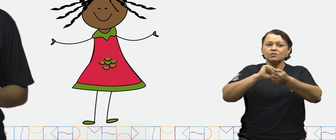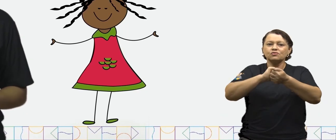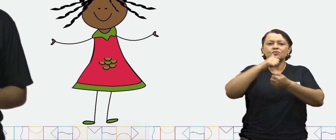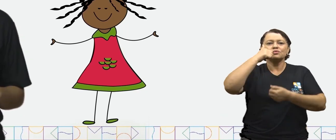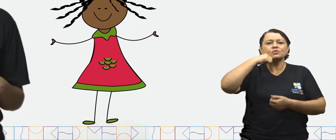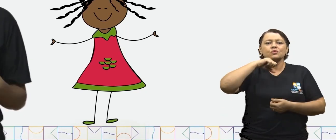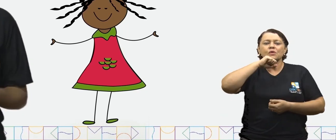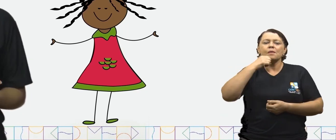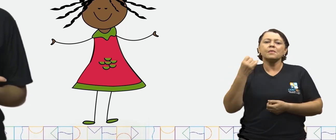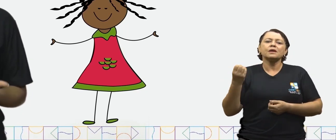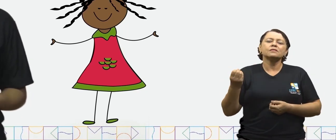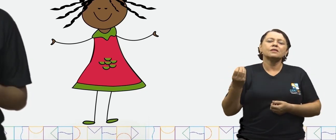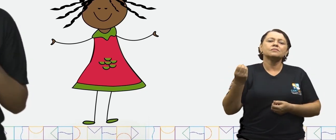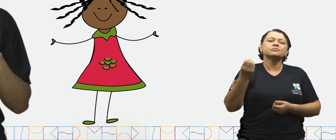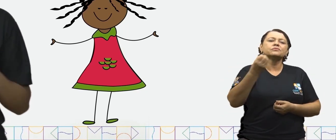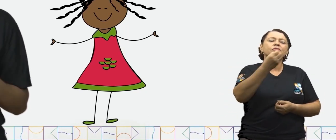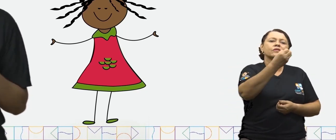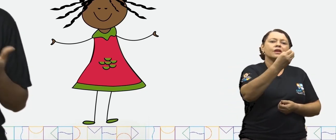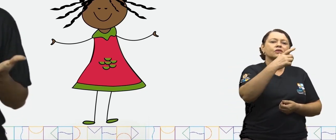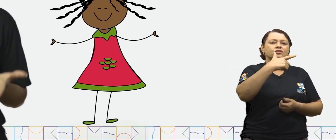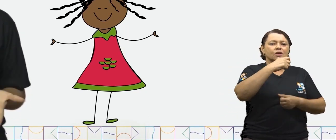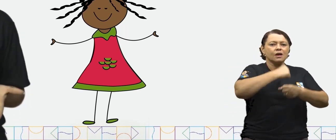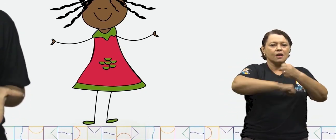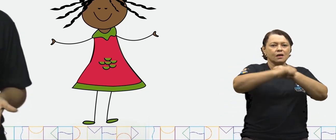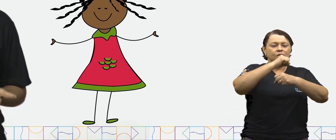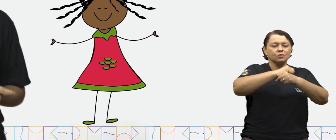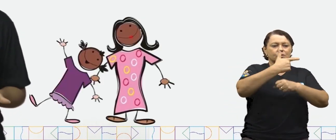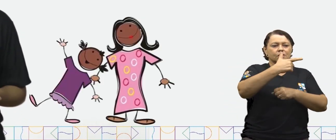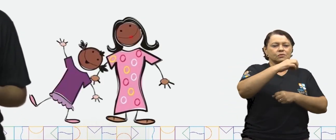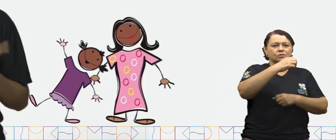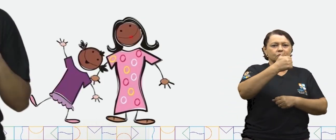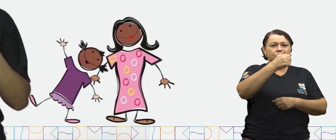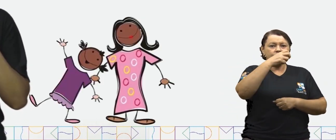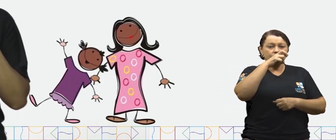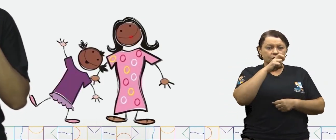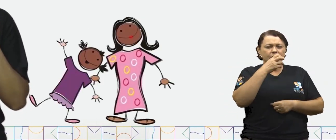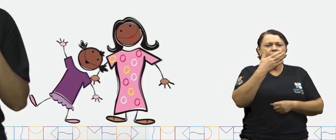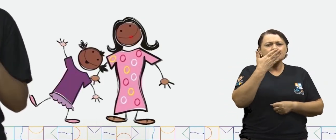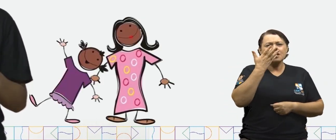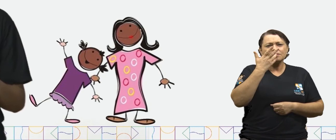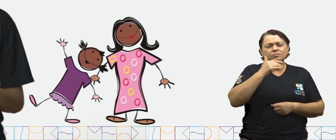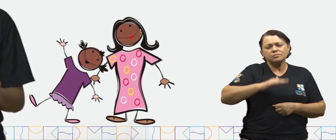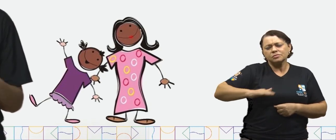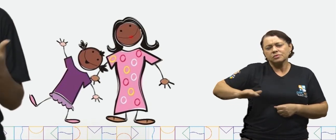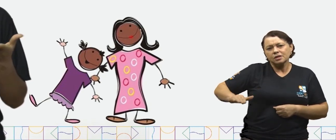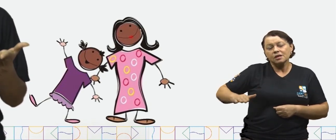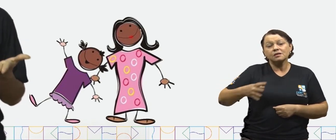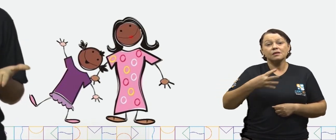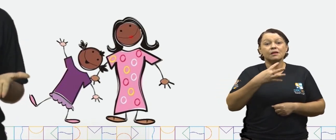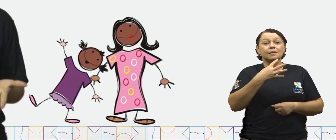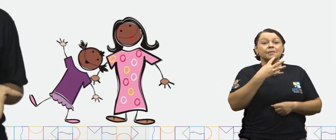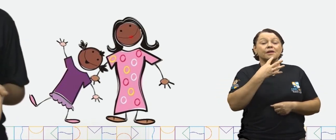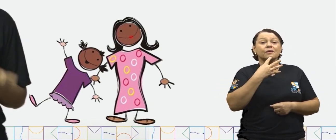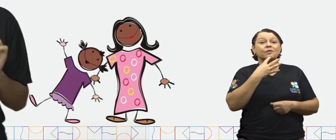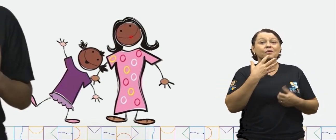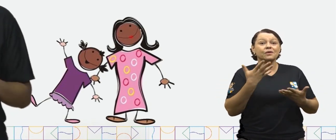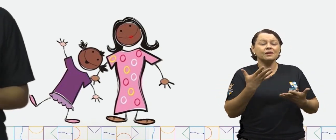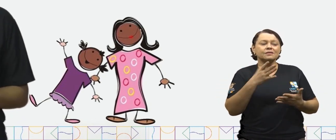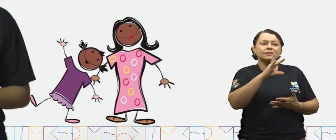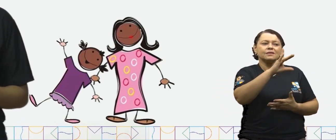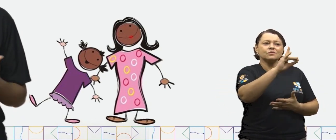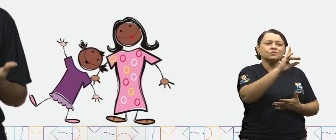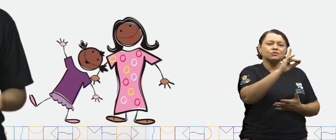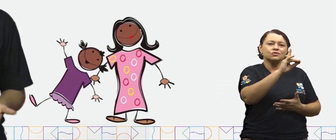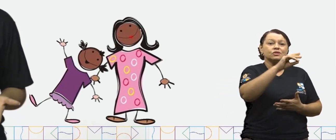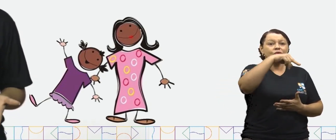que produzimos, foi com sua mãe ao Chile, em 2015, quando era mais nova, para conhecer